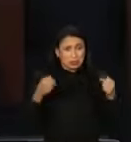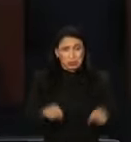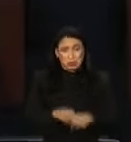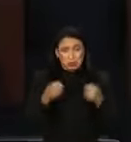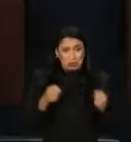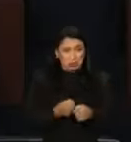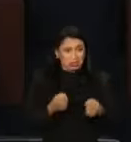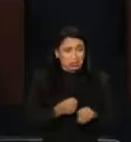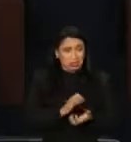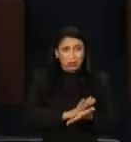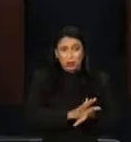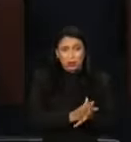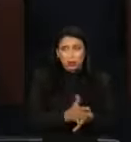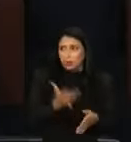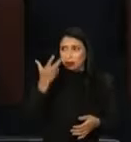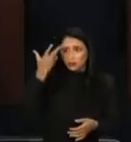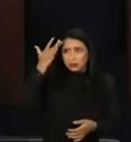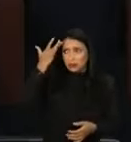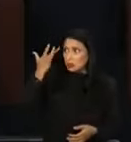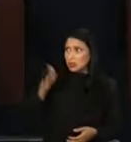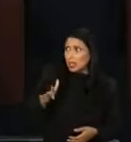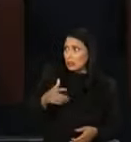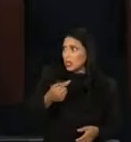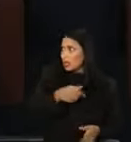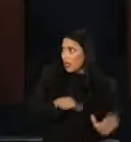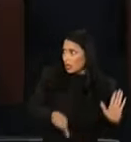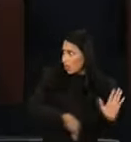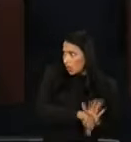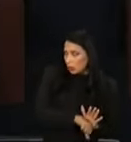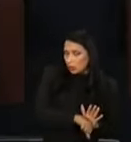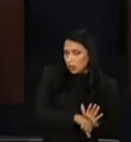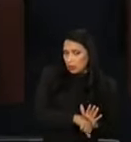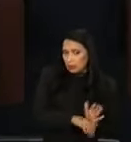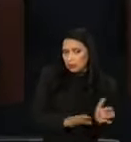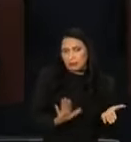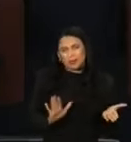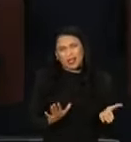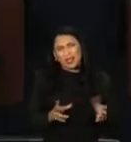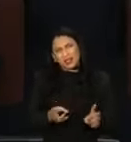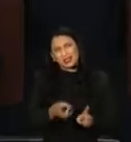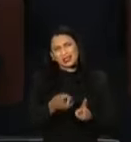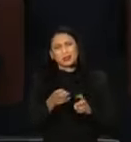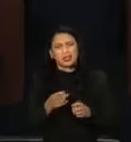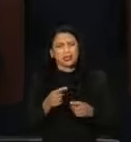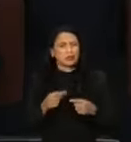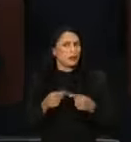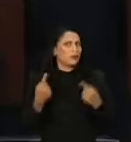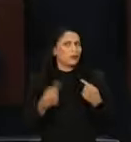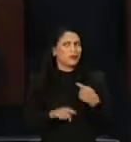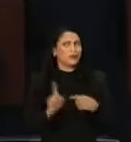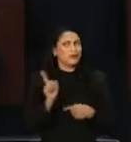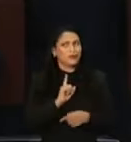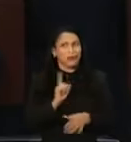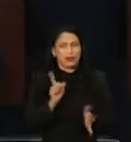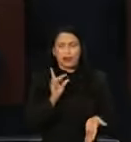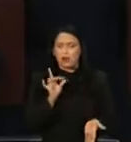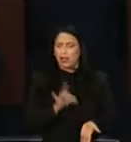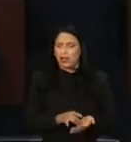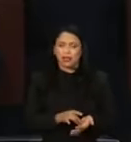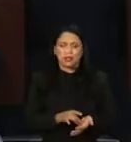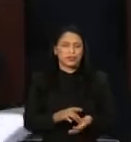mínima noção de que estavam cometendo crimes. Essa percepção não corresponde à realidade, não se